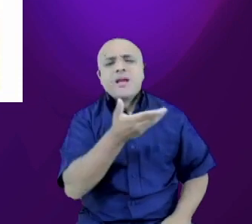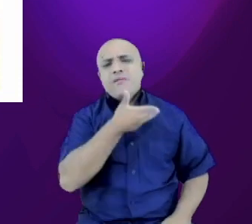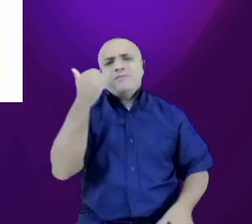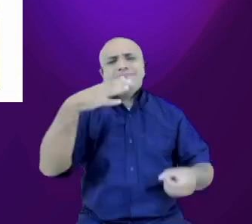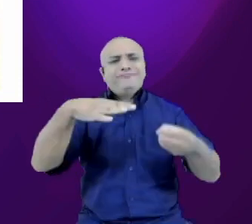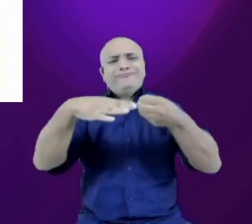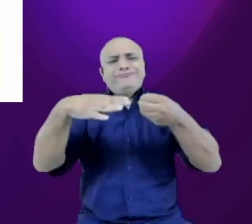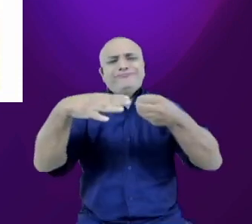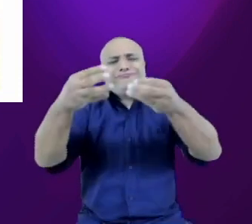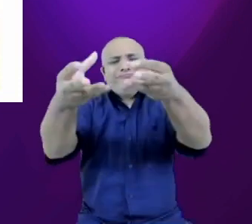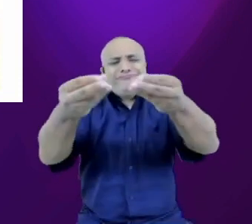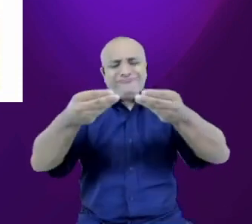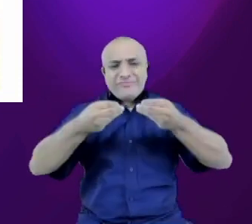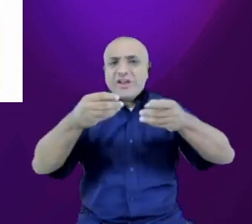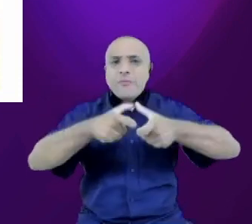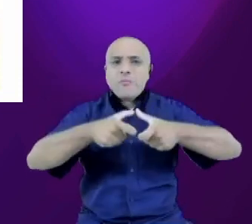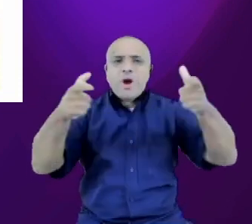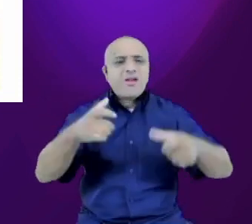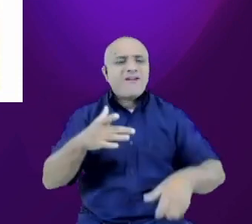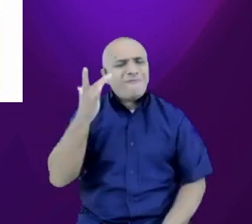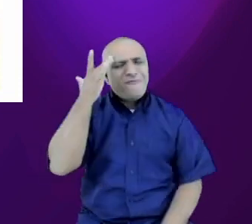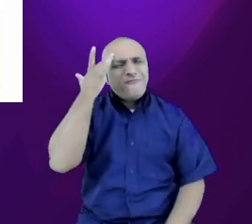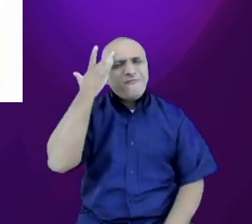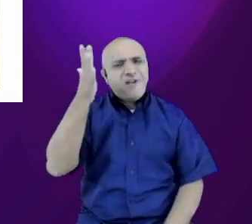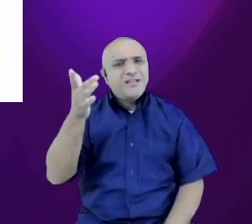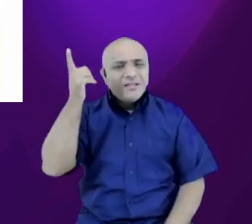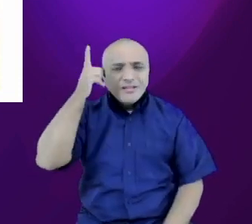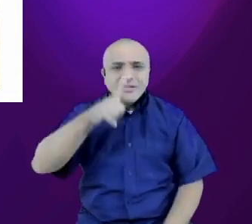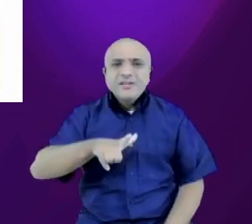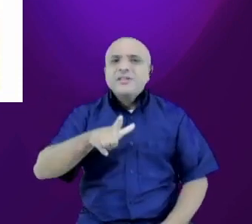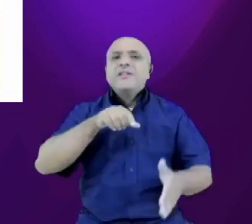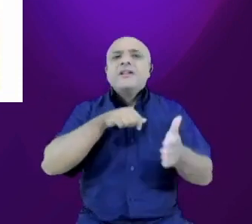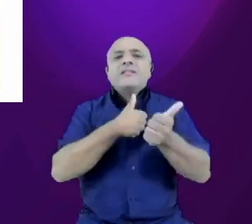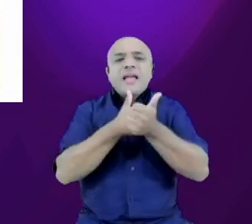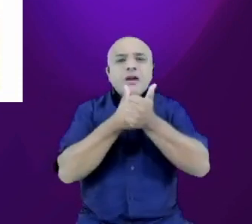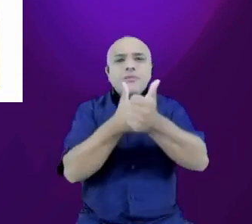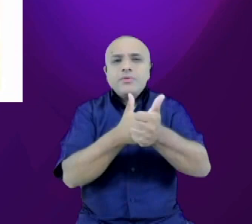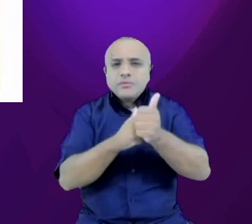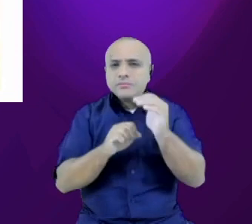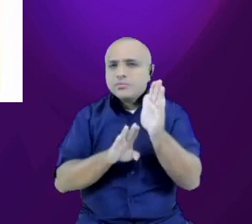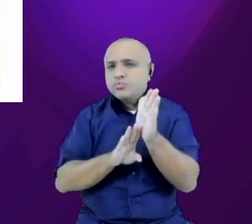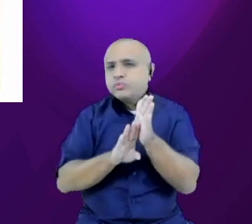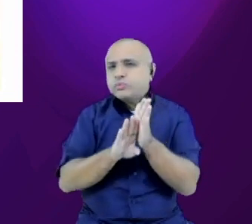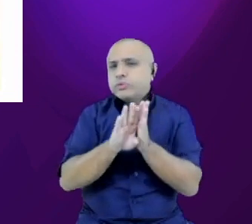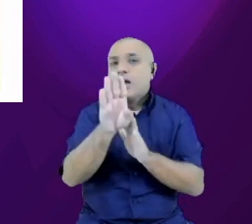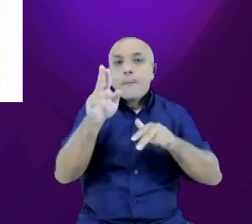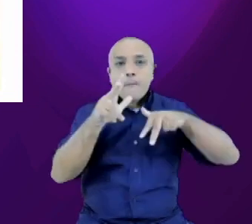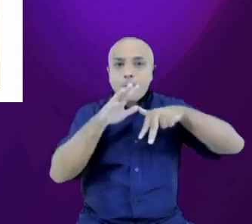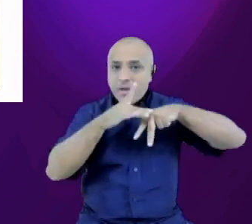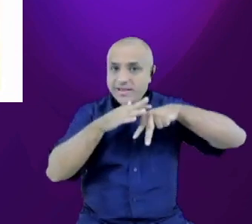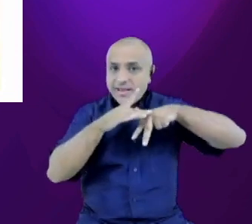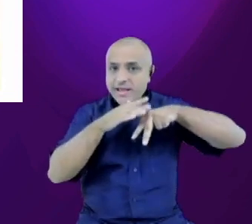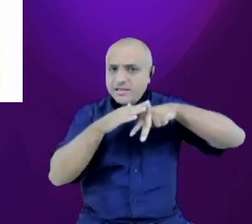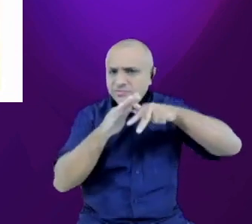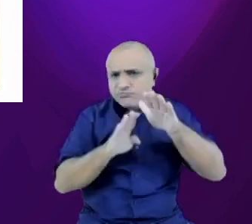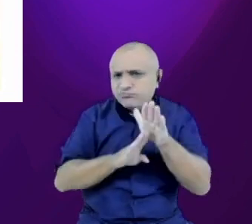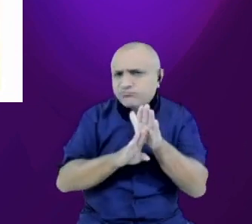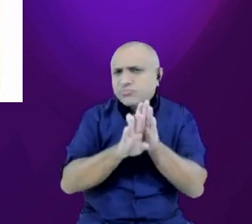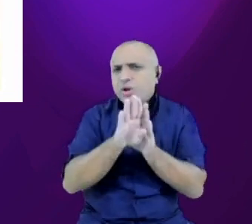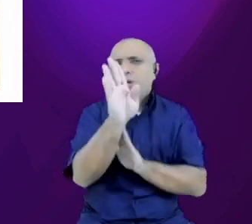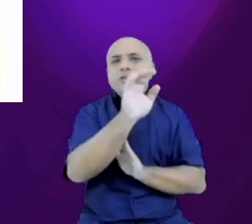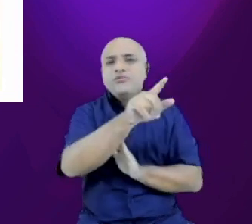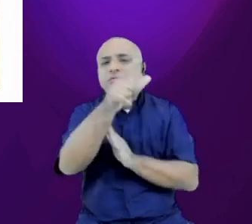eu consigo ter uma maior facilidade para fazer acompanhamento evolutivo, por exemplo, de pacientes que fizeram exames em diferentes unidades do